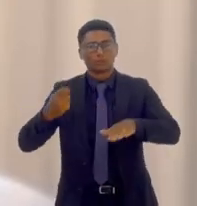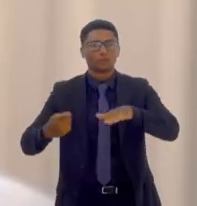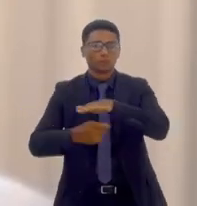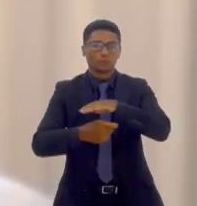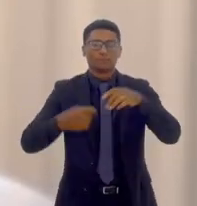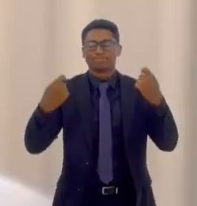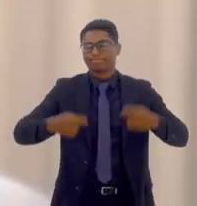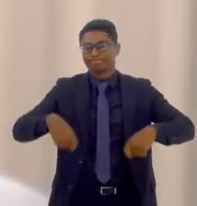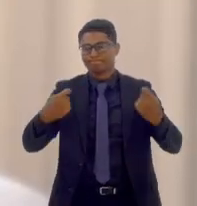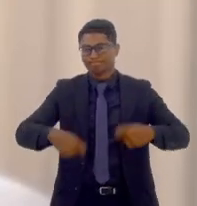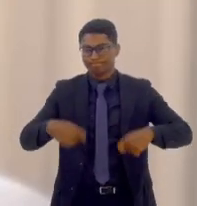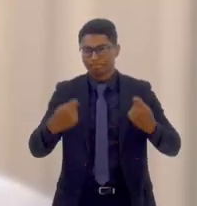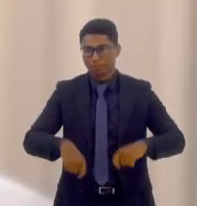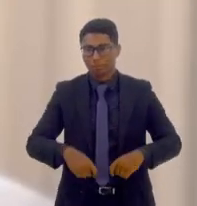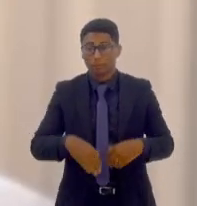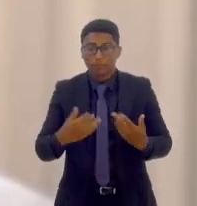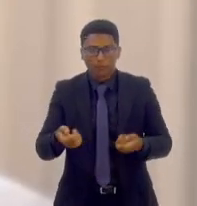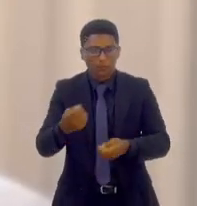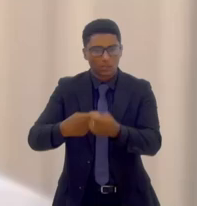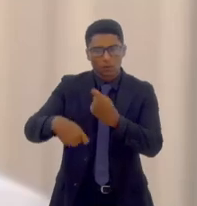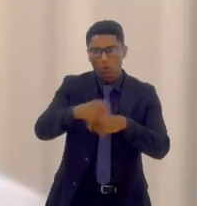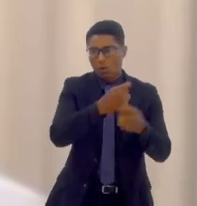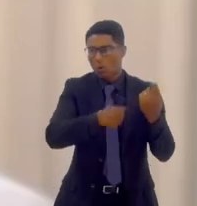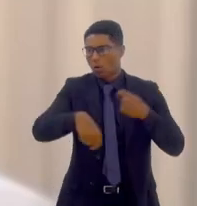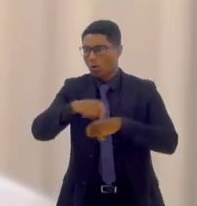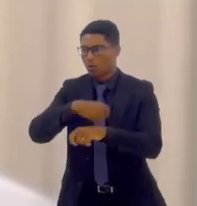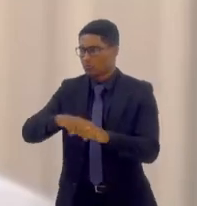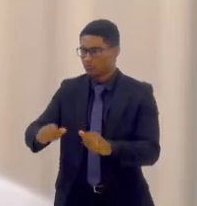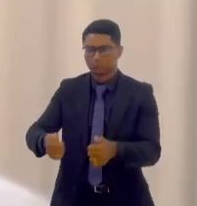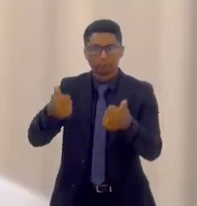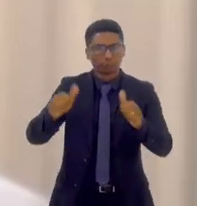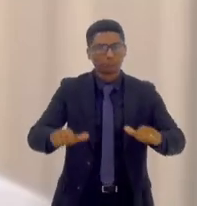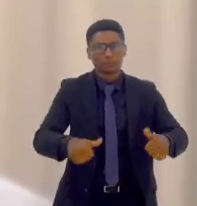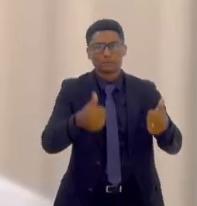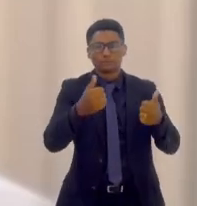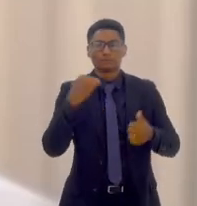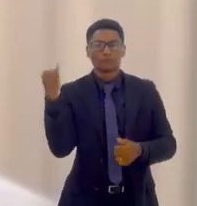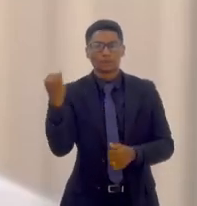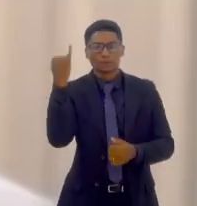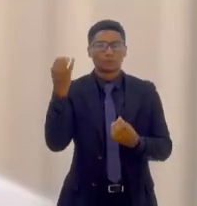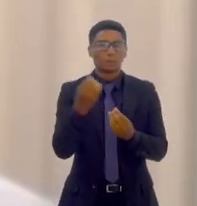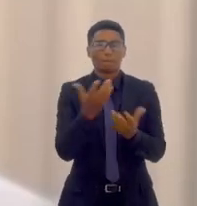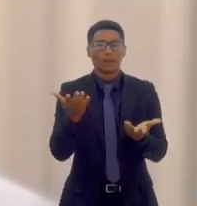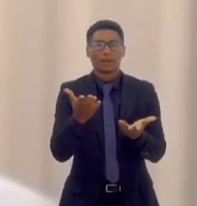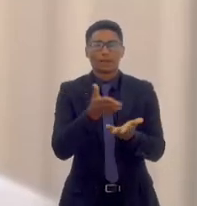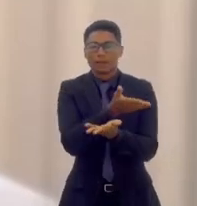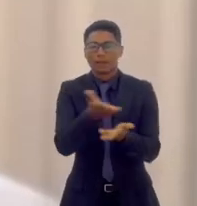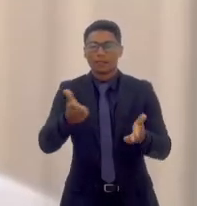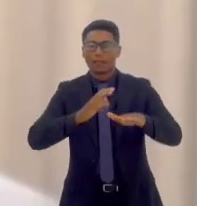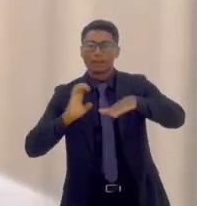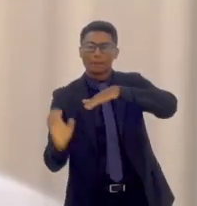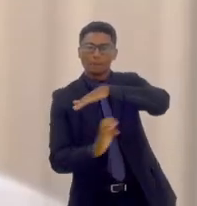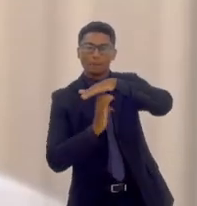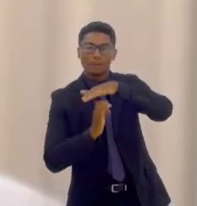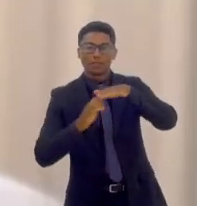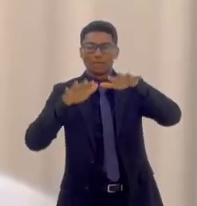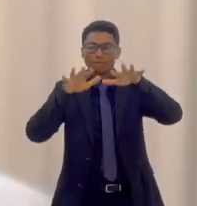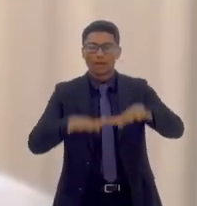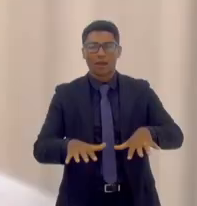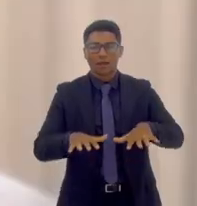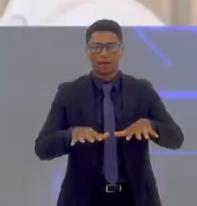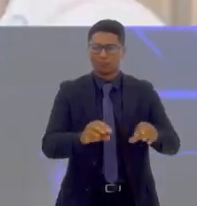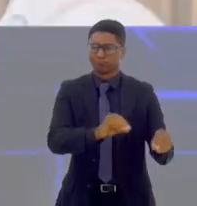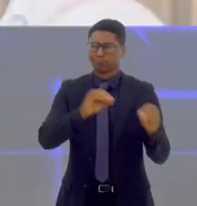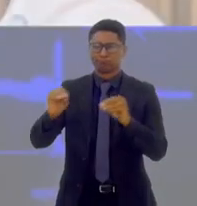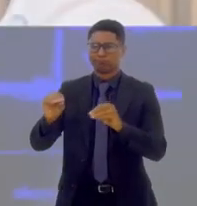de investimento, então, ter um melhor ambiente de negócios é muito importante para que as empresas fiquem aqui. Termos práticos,